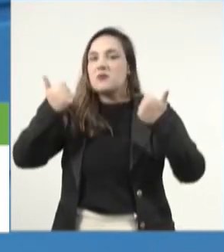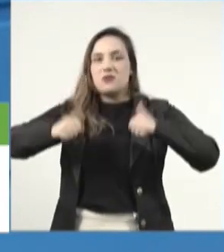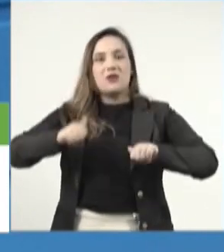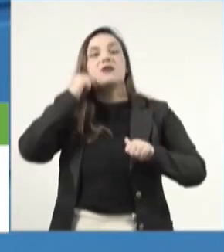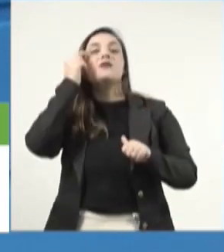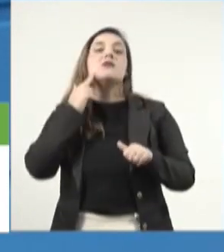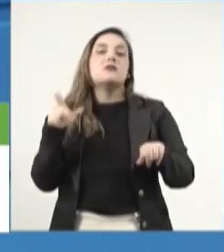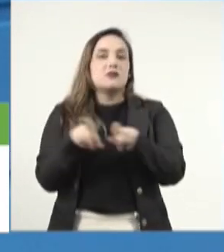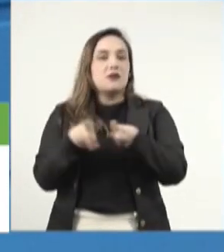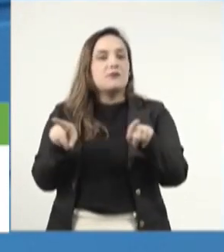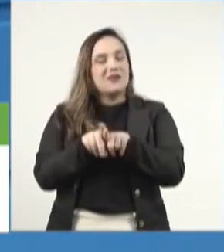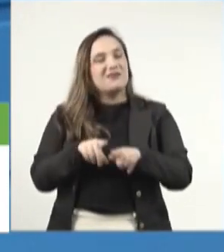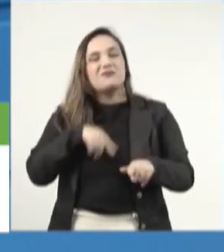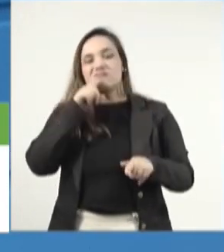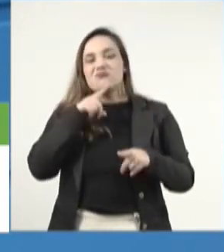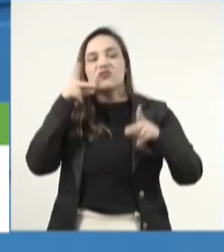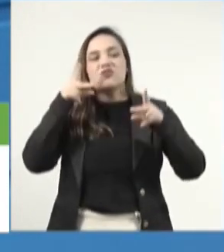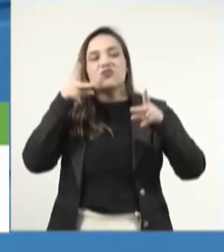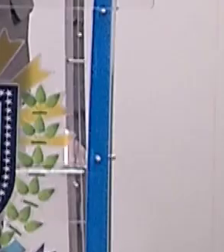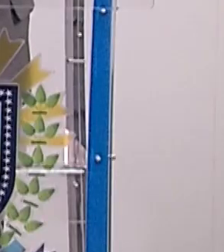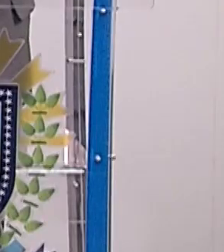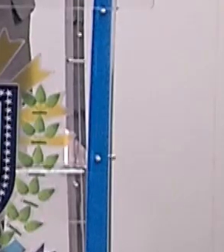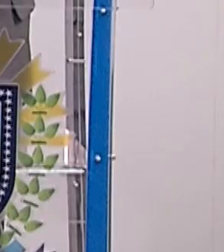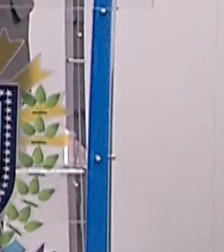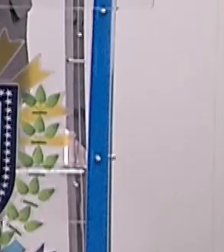dar continuidade aos estudos.